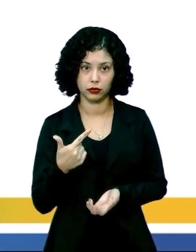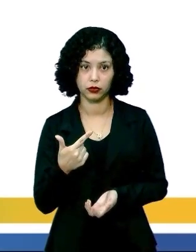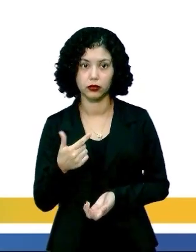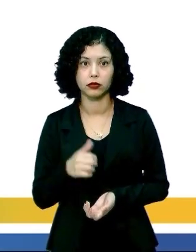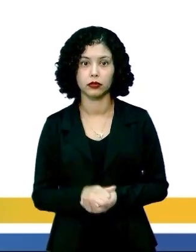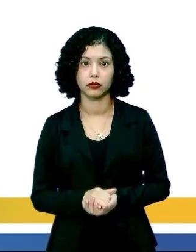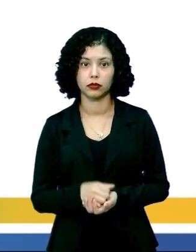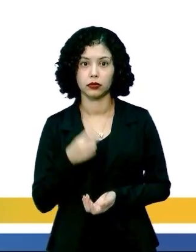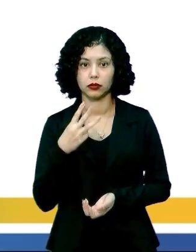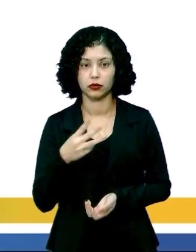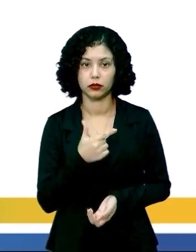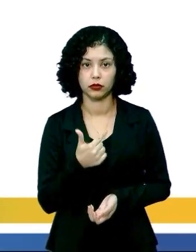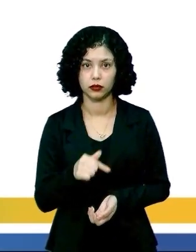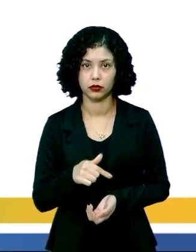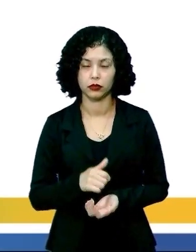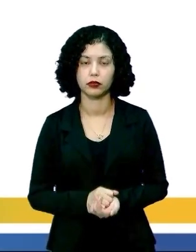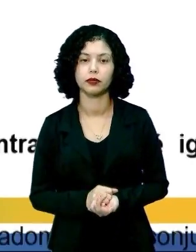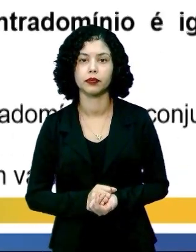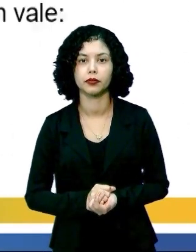3 e 27.